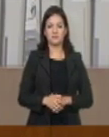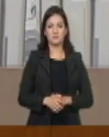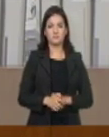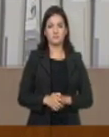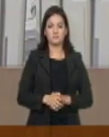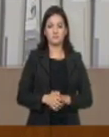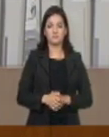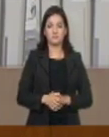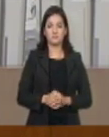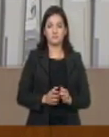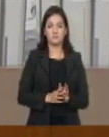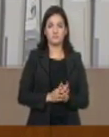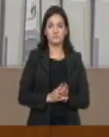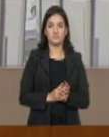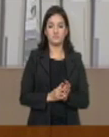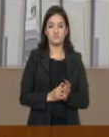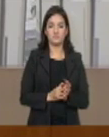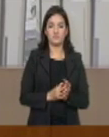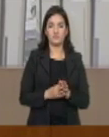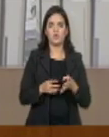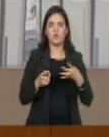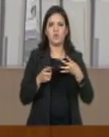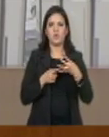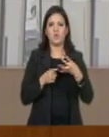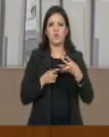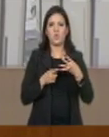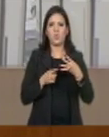Passo ao quarto item do meu voto.